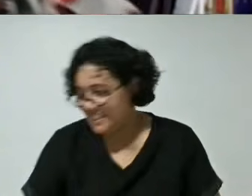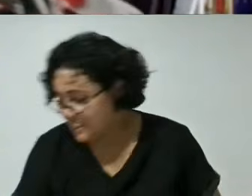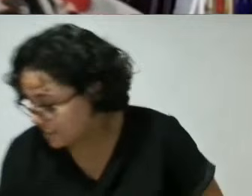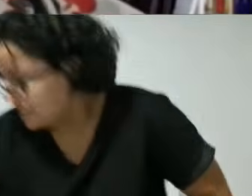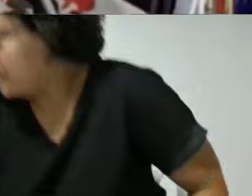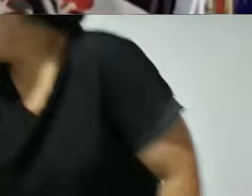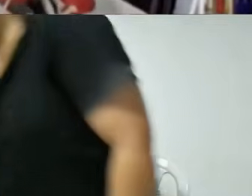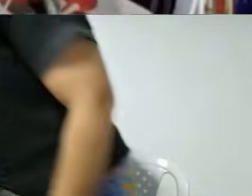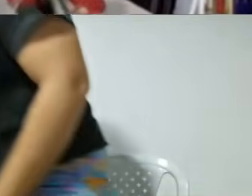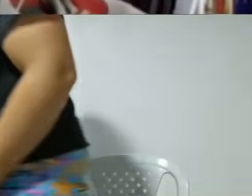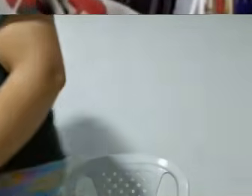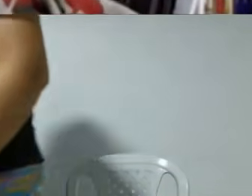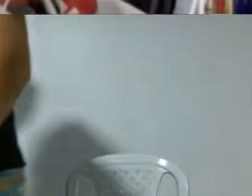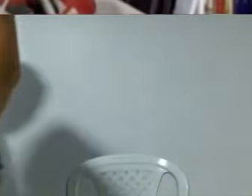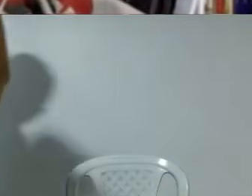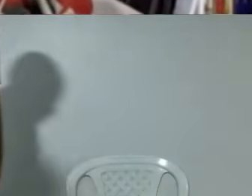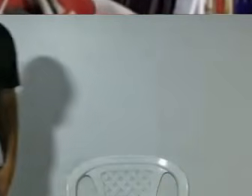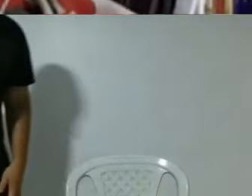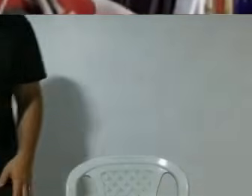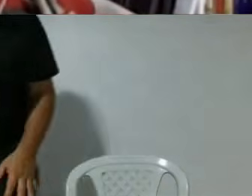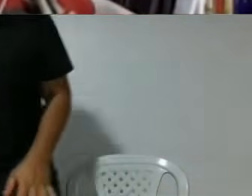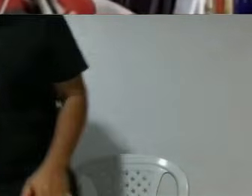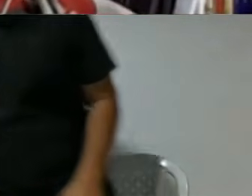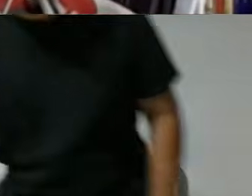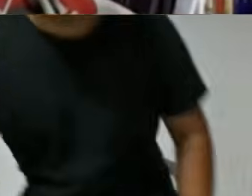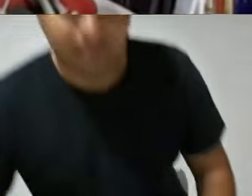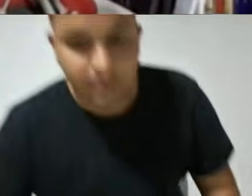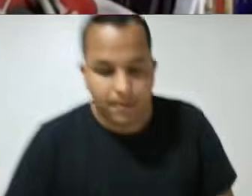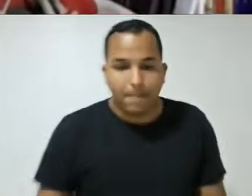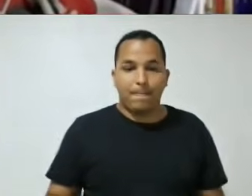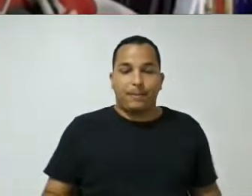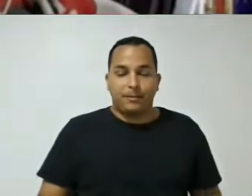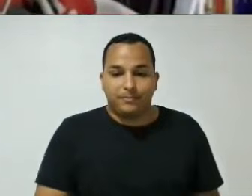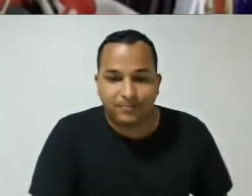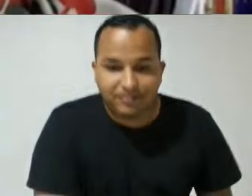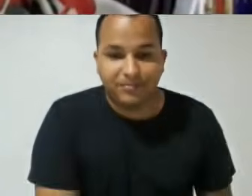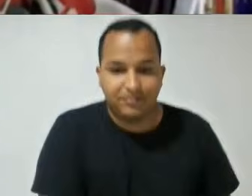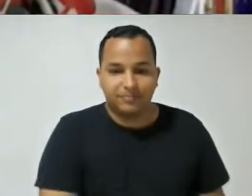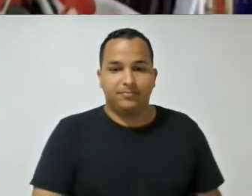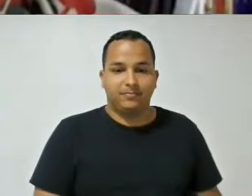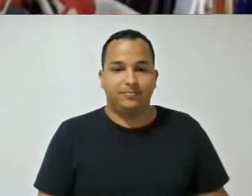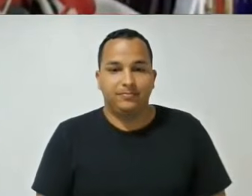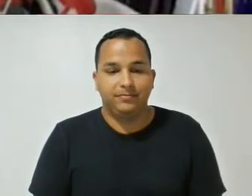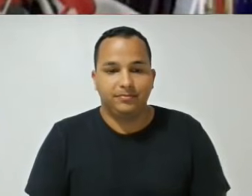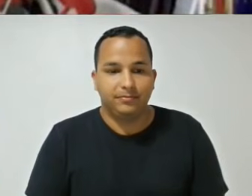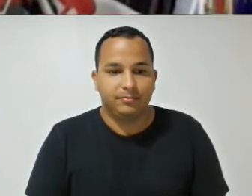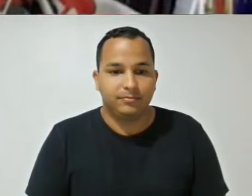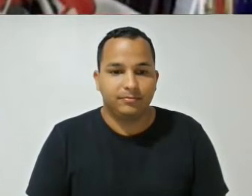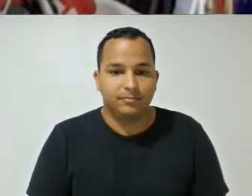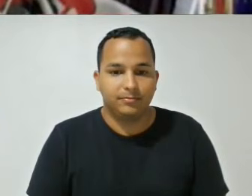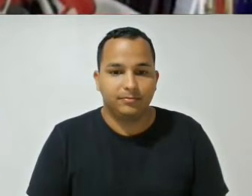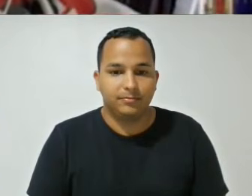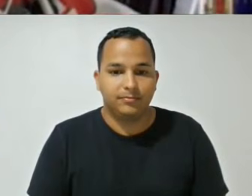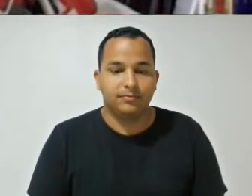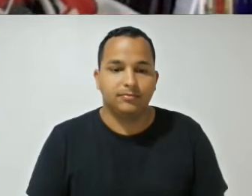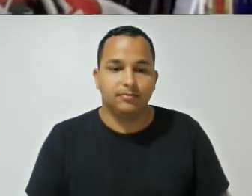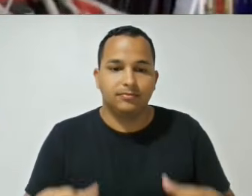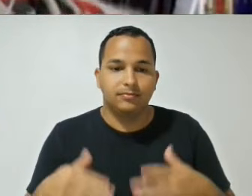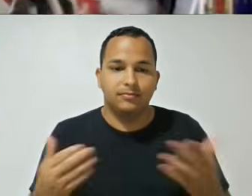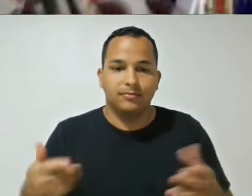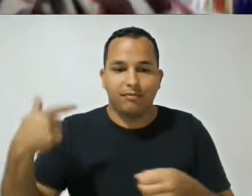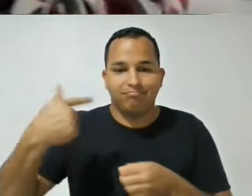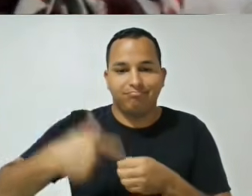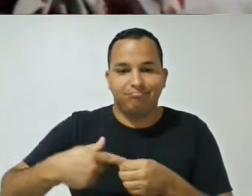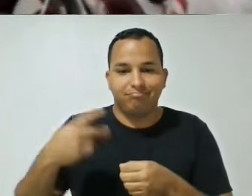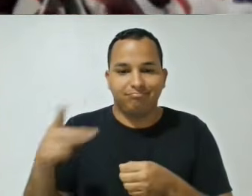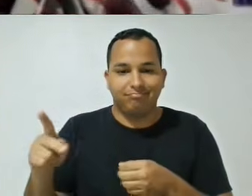Ô, mas a gente peleja! fez uma vaquinha, né? E, Ah, e colocamos gasolina no carro dele para ele voltar,